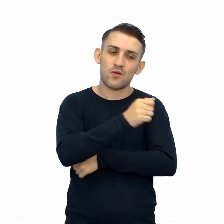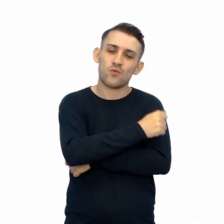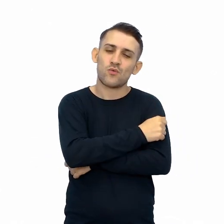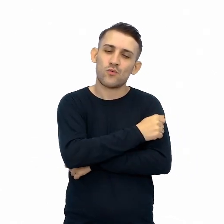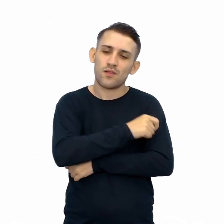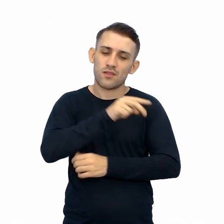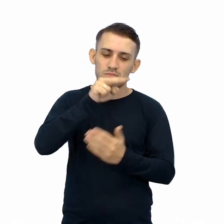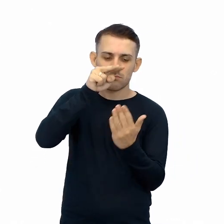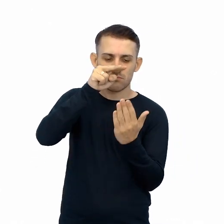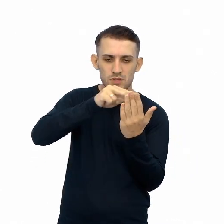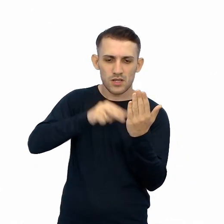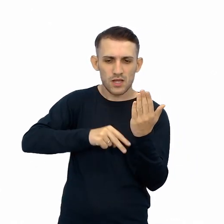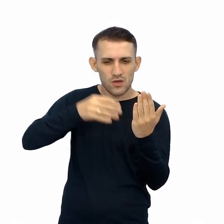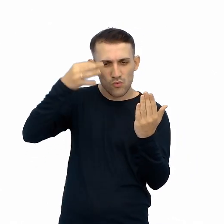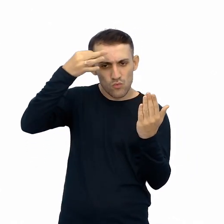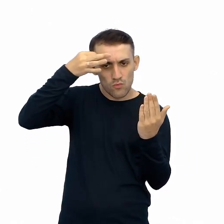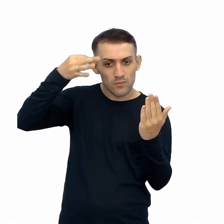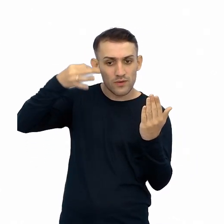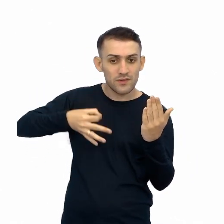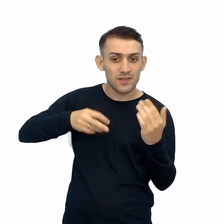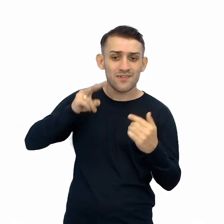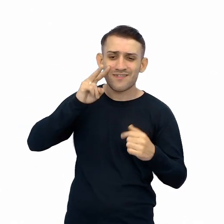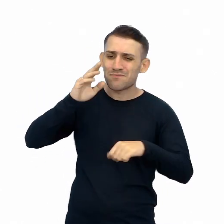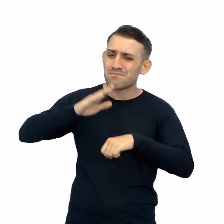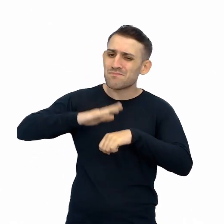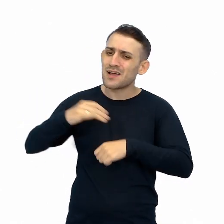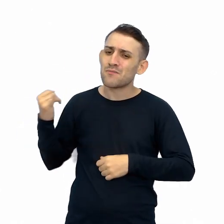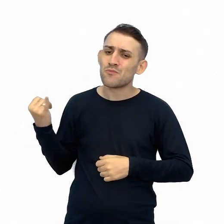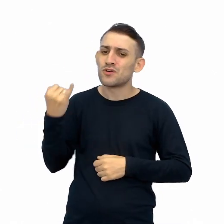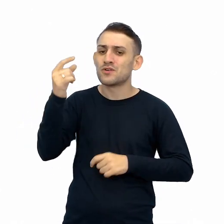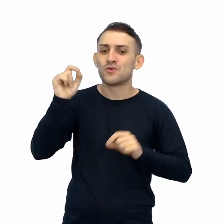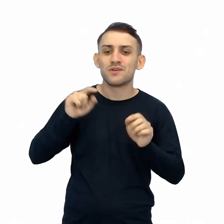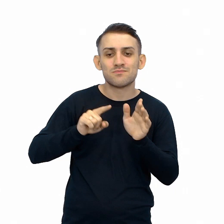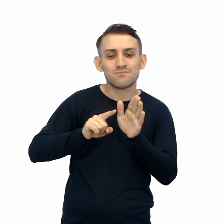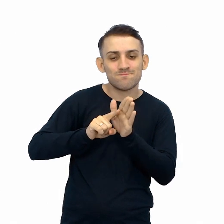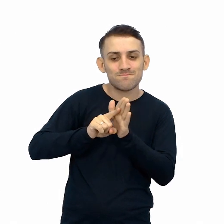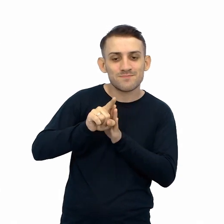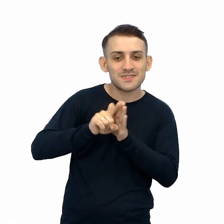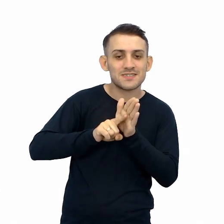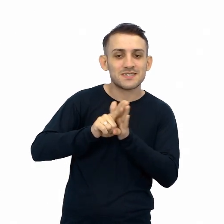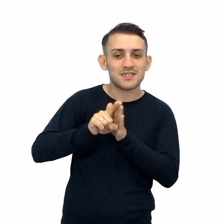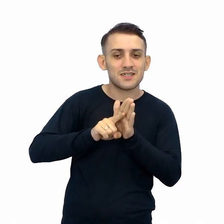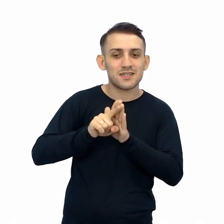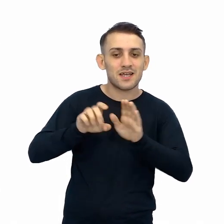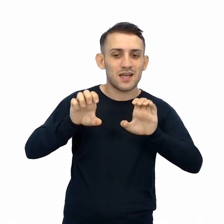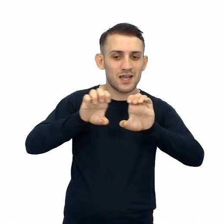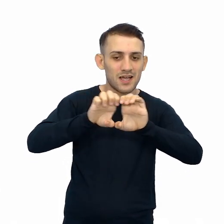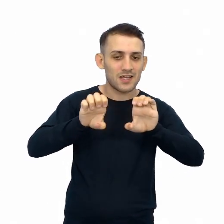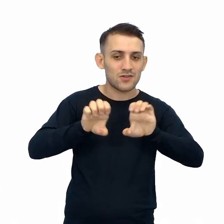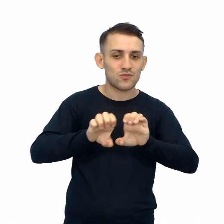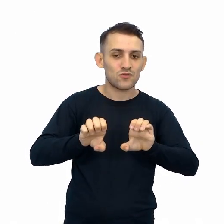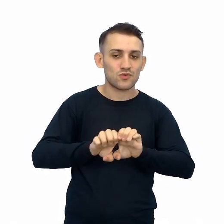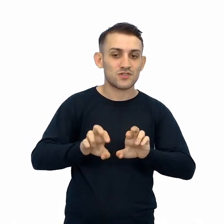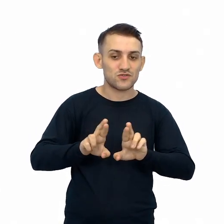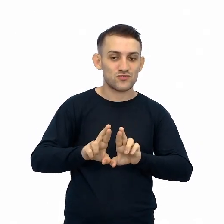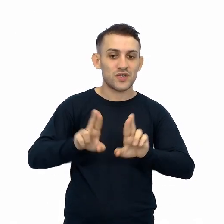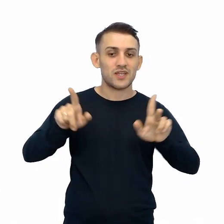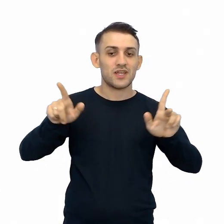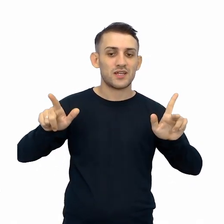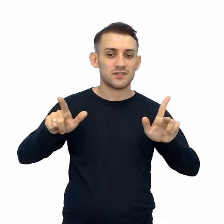lerem, compreenderem e, vejam, sobretudo, analisarem a estrutura de diferentes